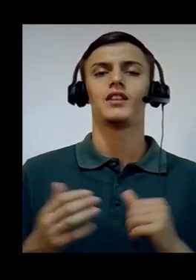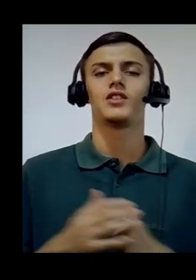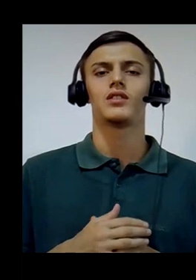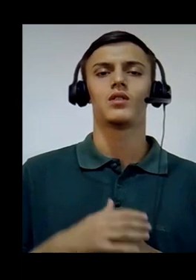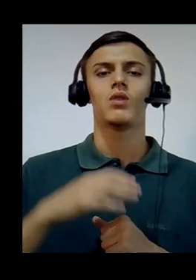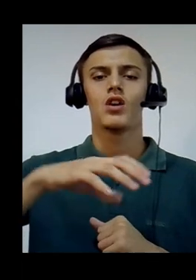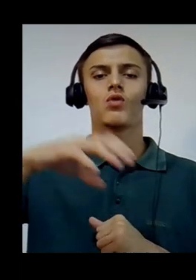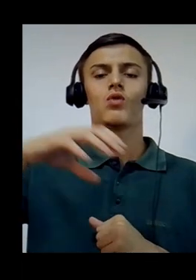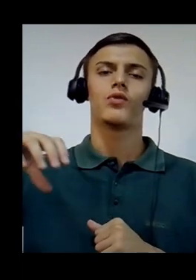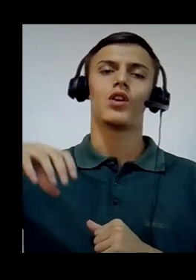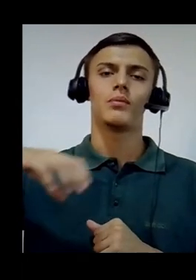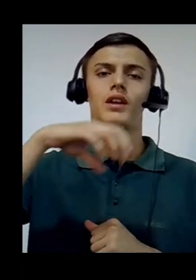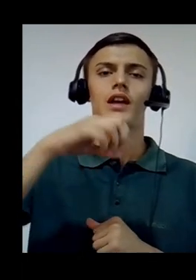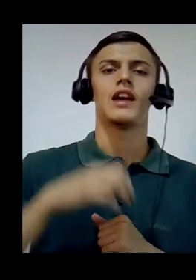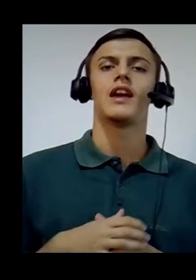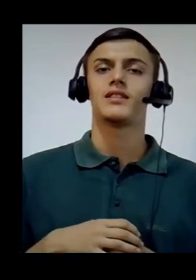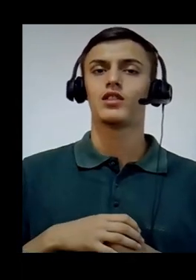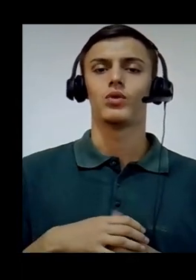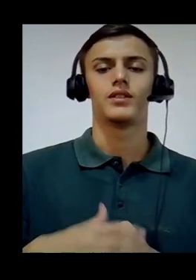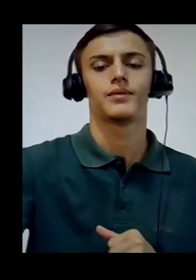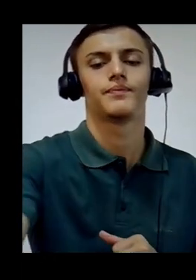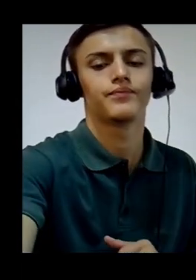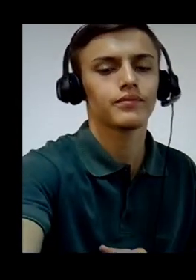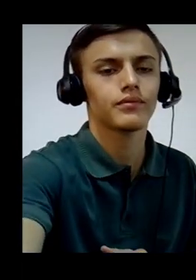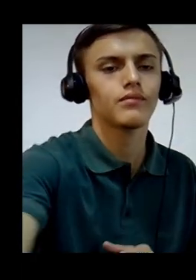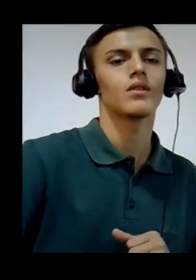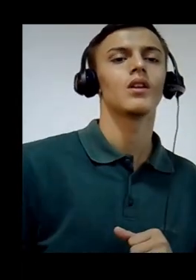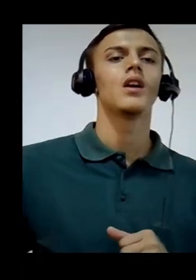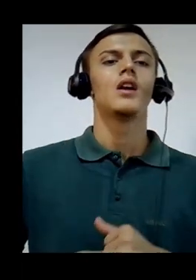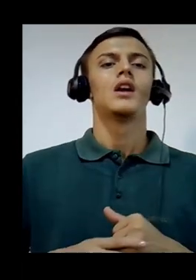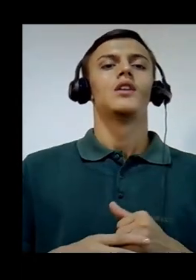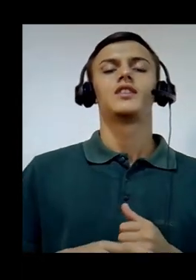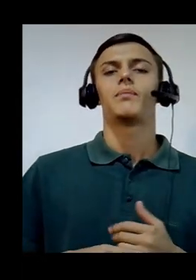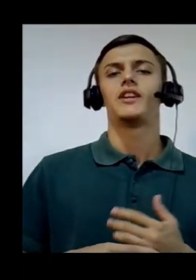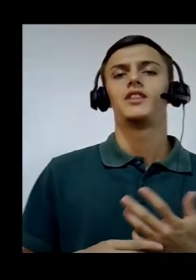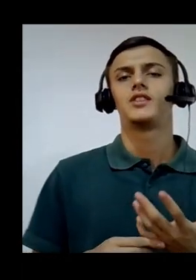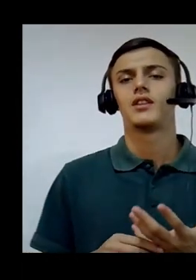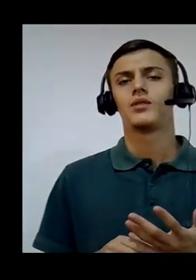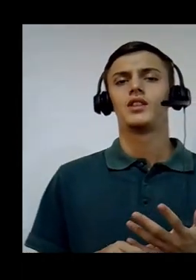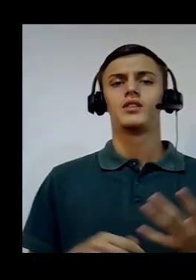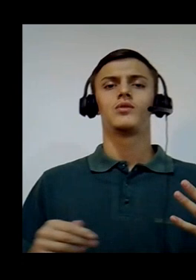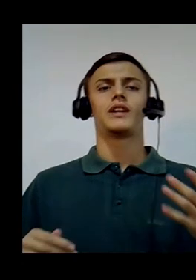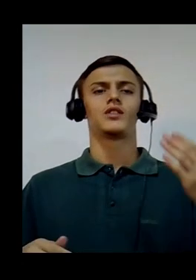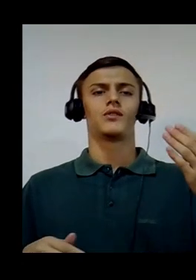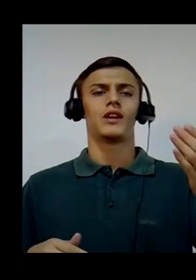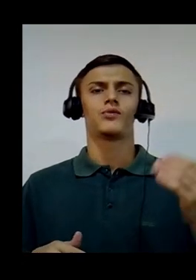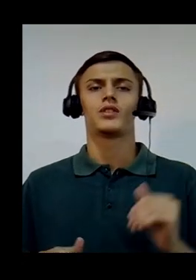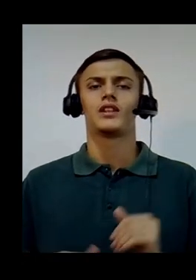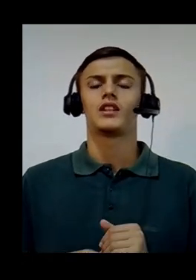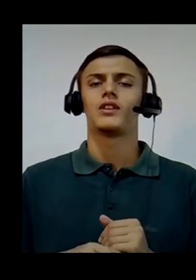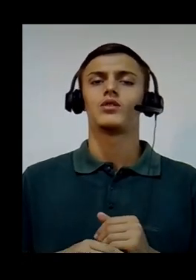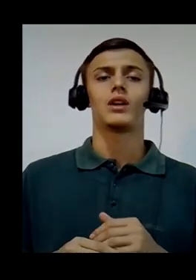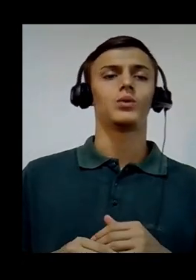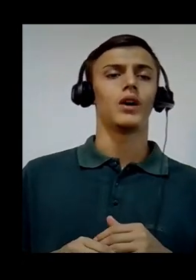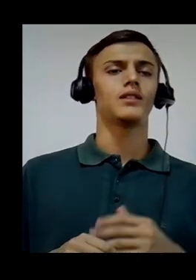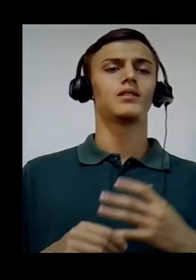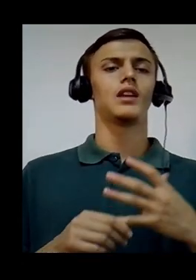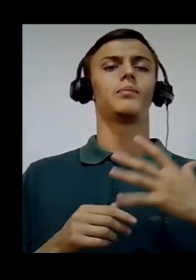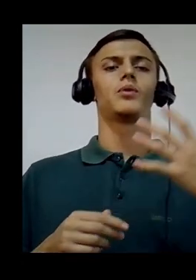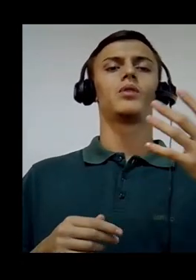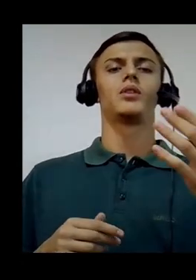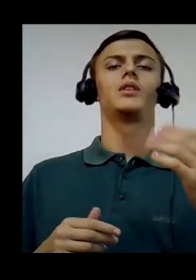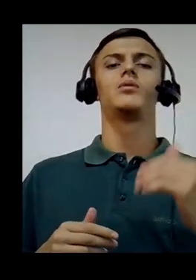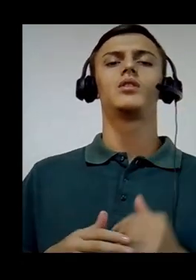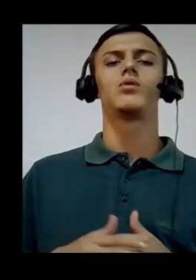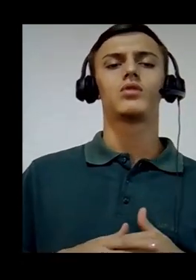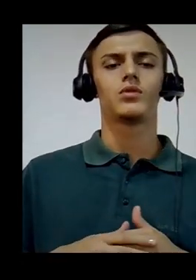procurar fazer a destinação conforme essas cores. Nossa parte de destinação de resíduos vai funcionar através dos 4 R's,